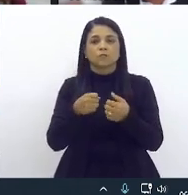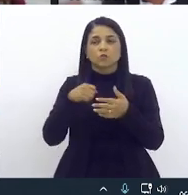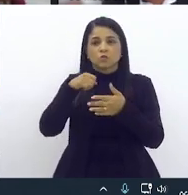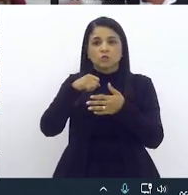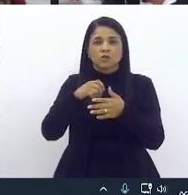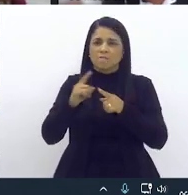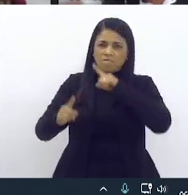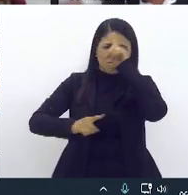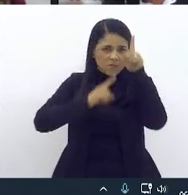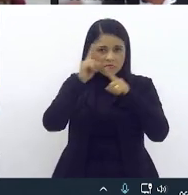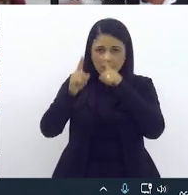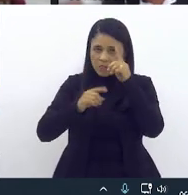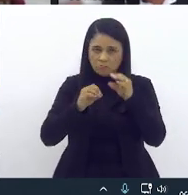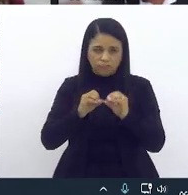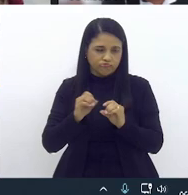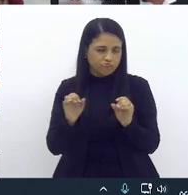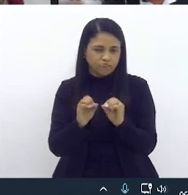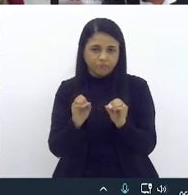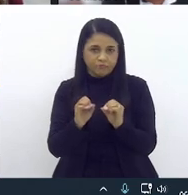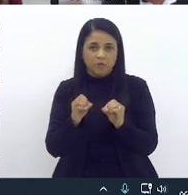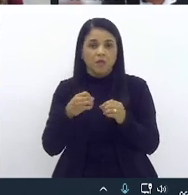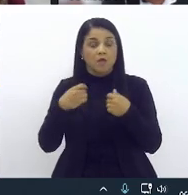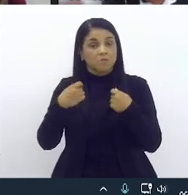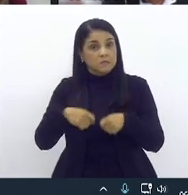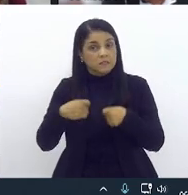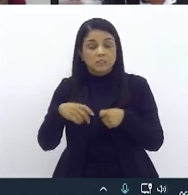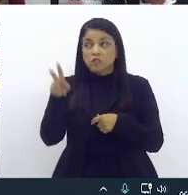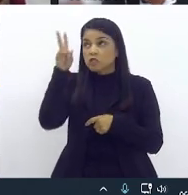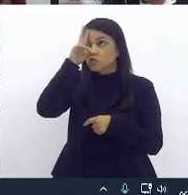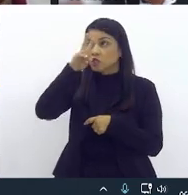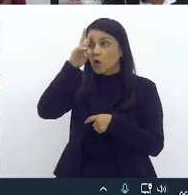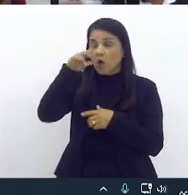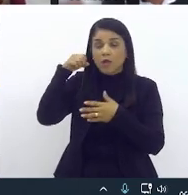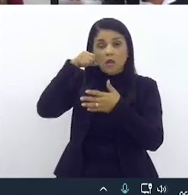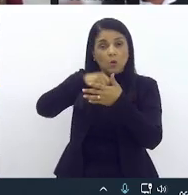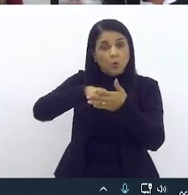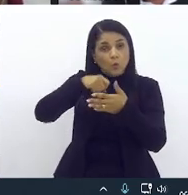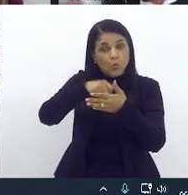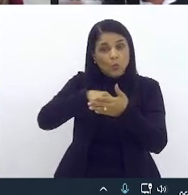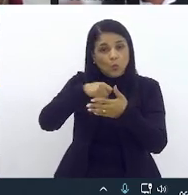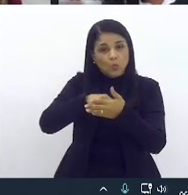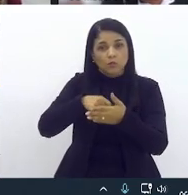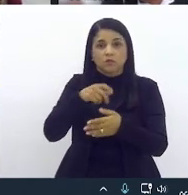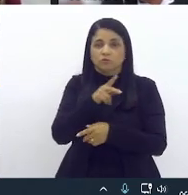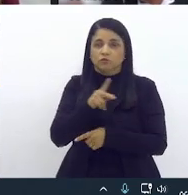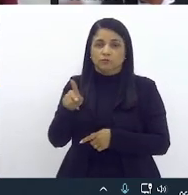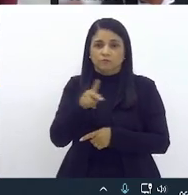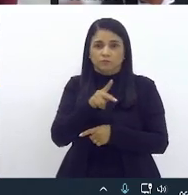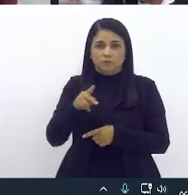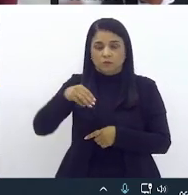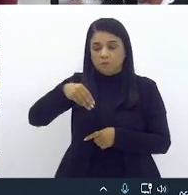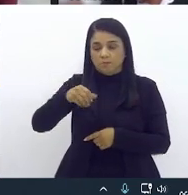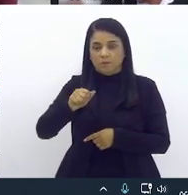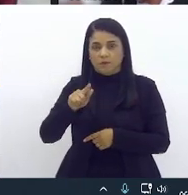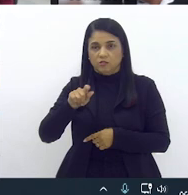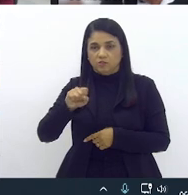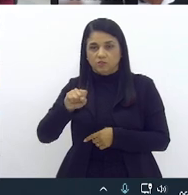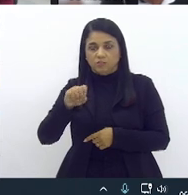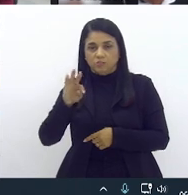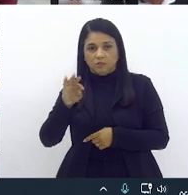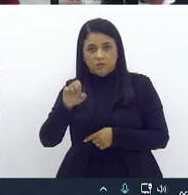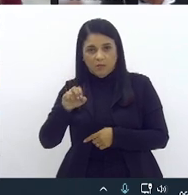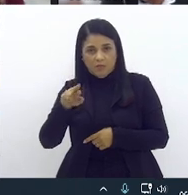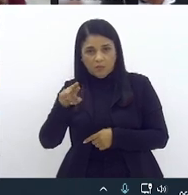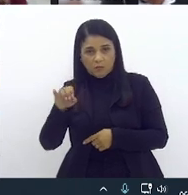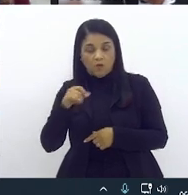estamos inventando a roda. Existe uma luta histórica da carreira do magistério pelo reconhecimento da função docente,